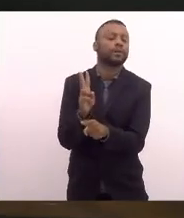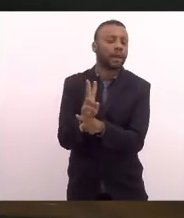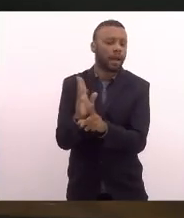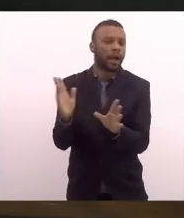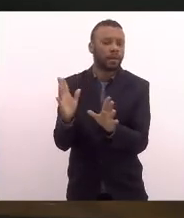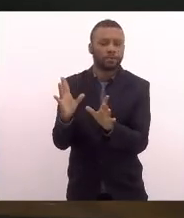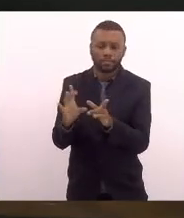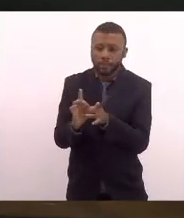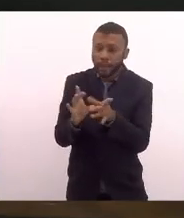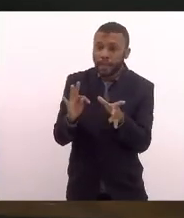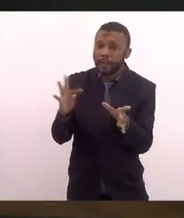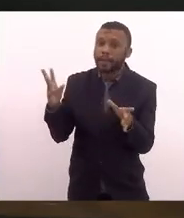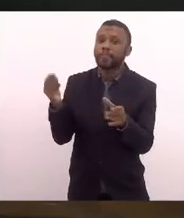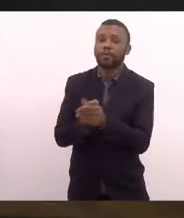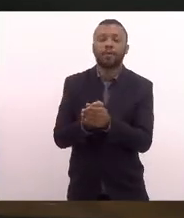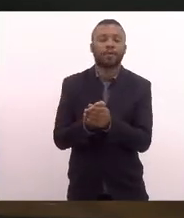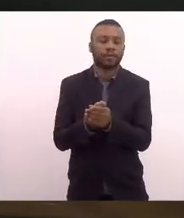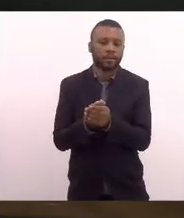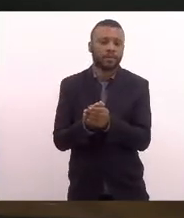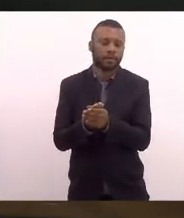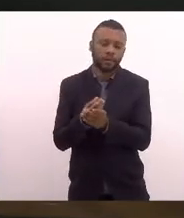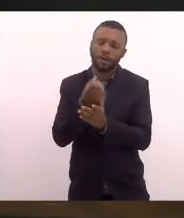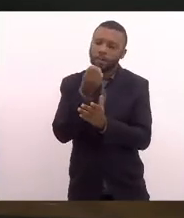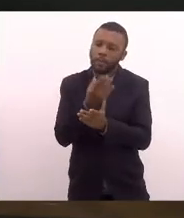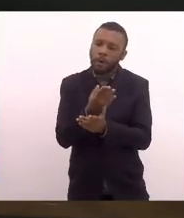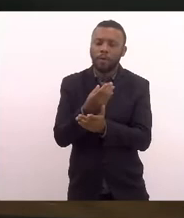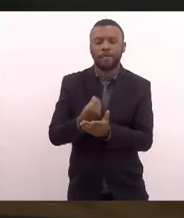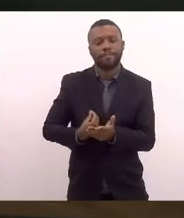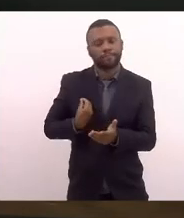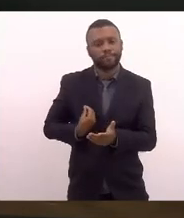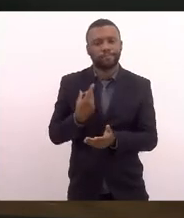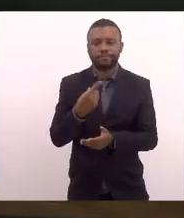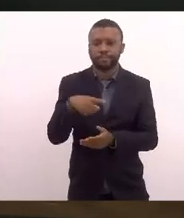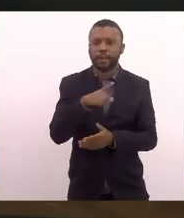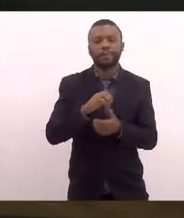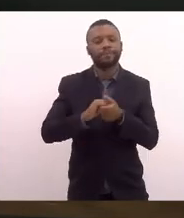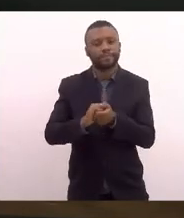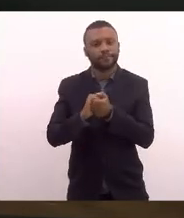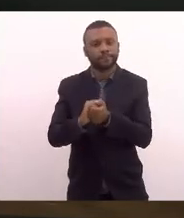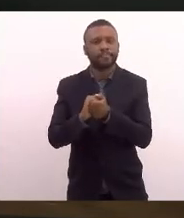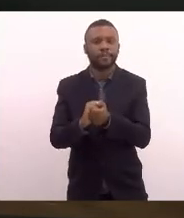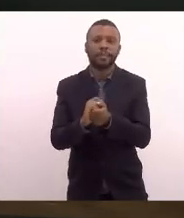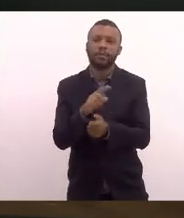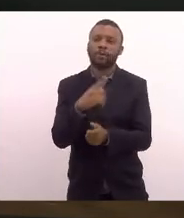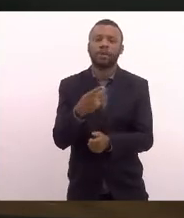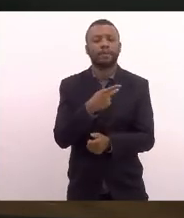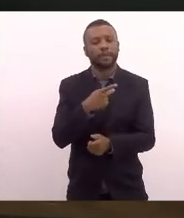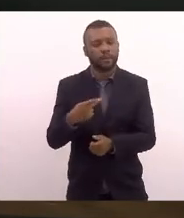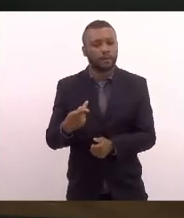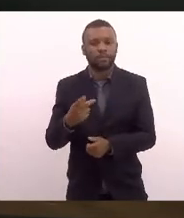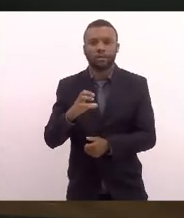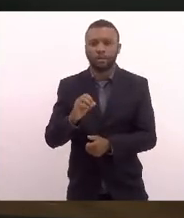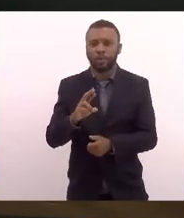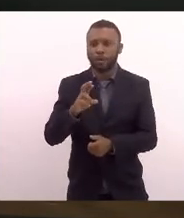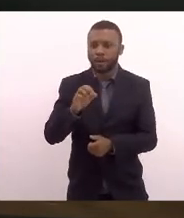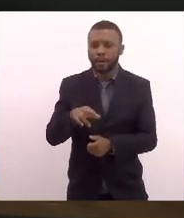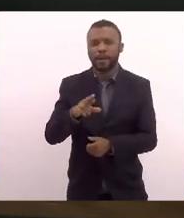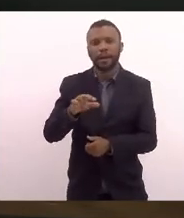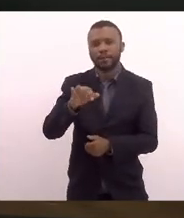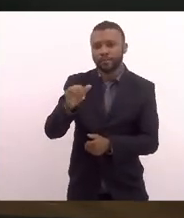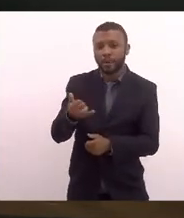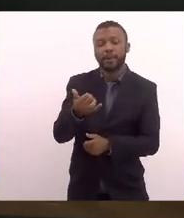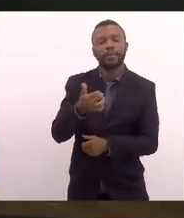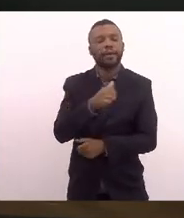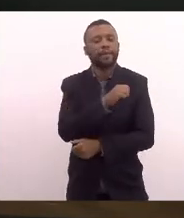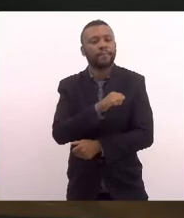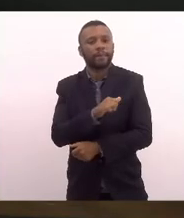da democracia, né? Então, muito bom você estar aqui. E cumprimentar a nossa presidente do Corém RJ, enfermeira